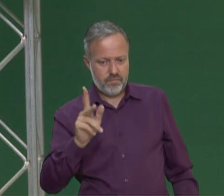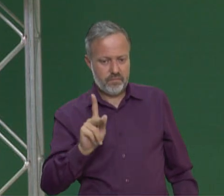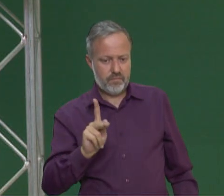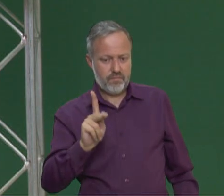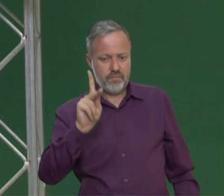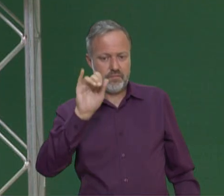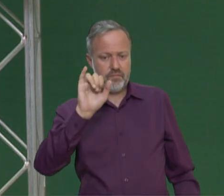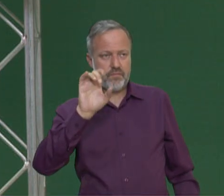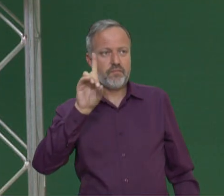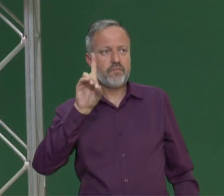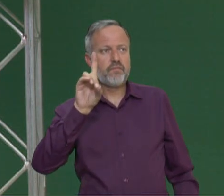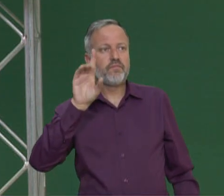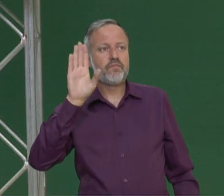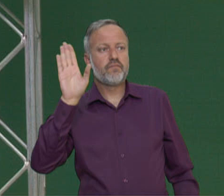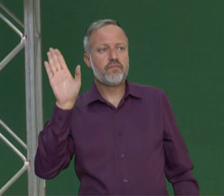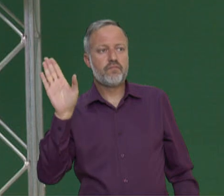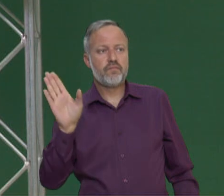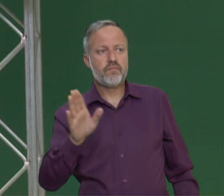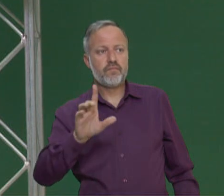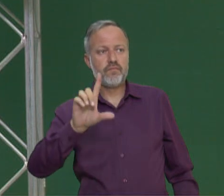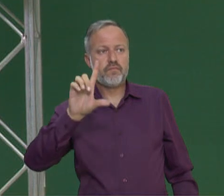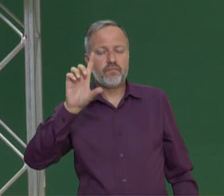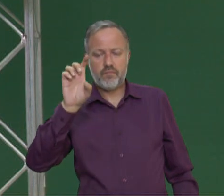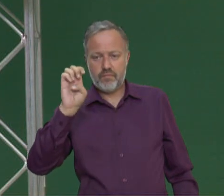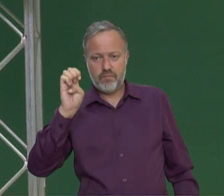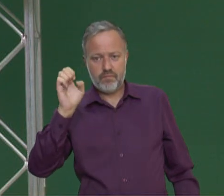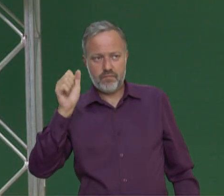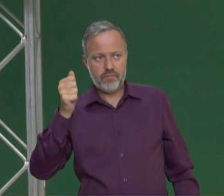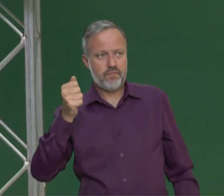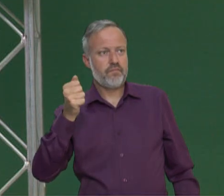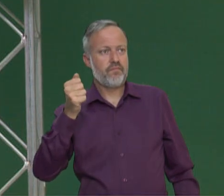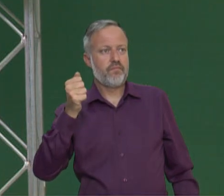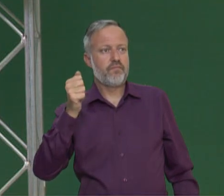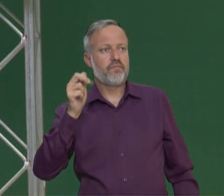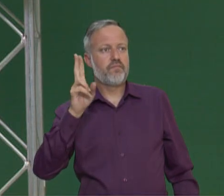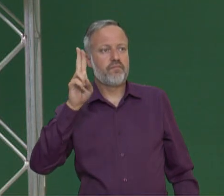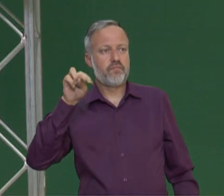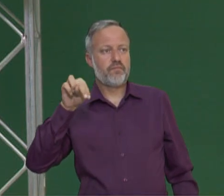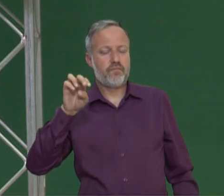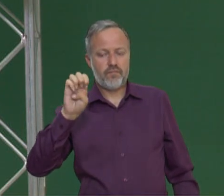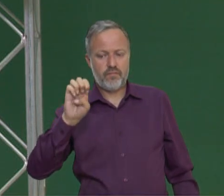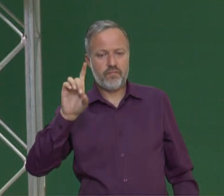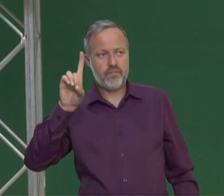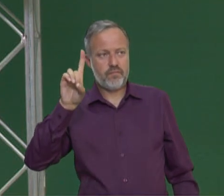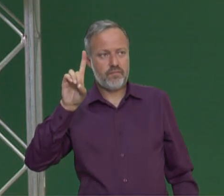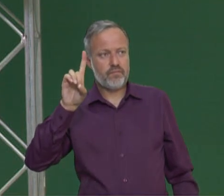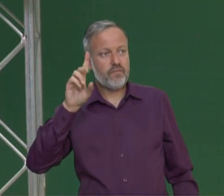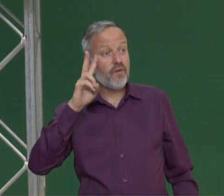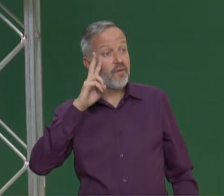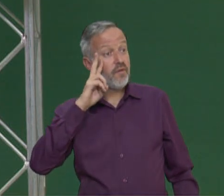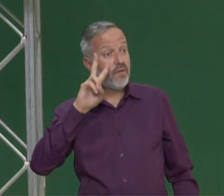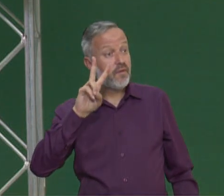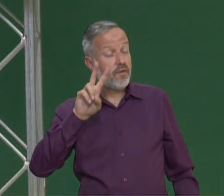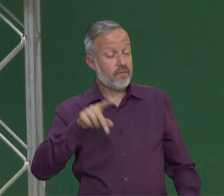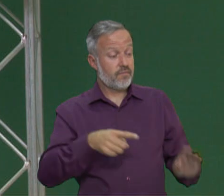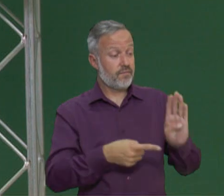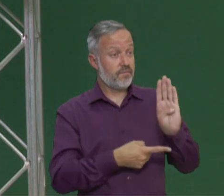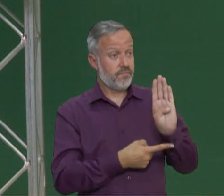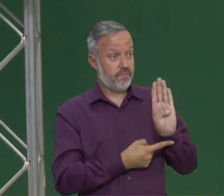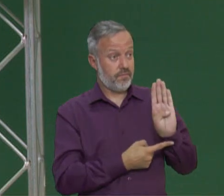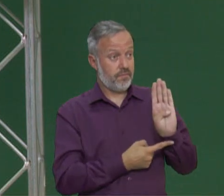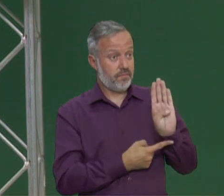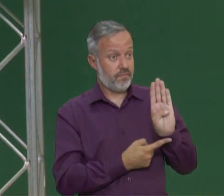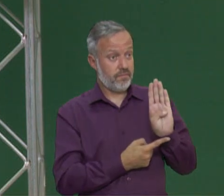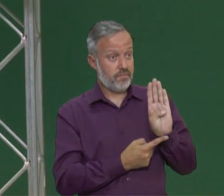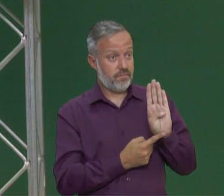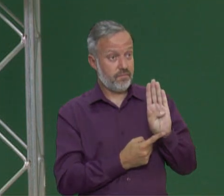the app before she texted his mom? E aqui a gente viu que a questão era realmente